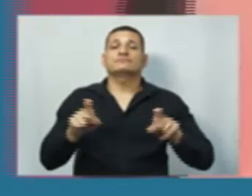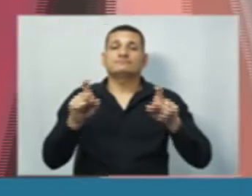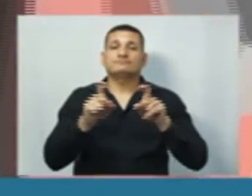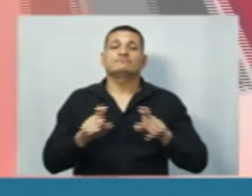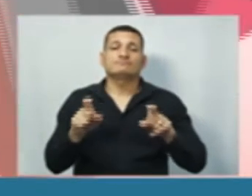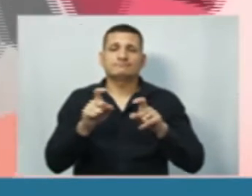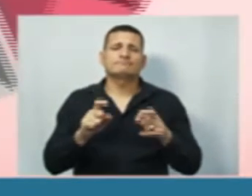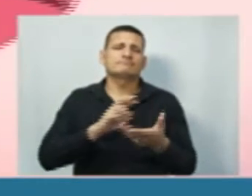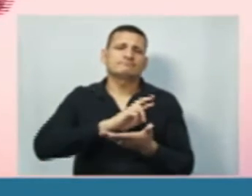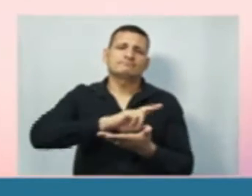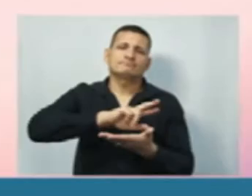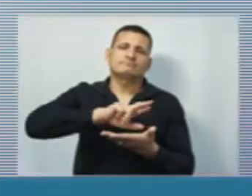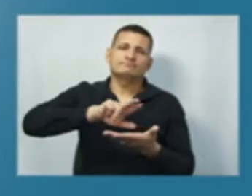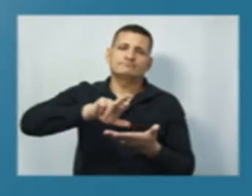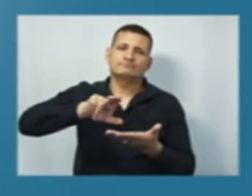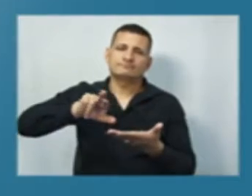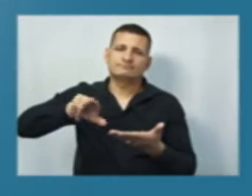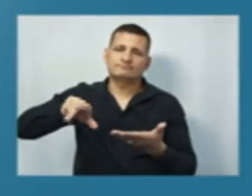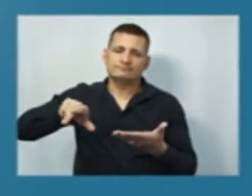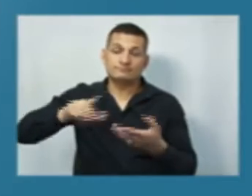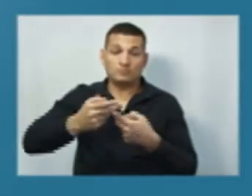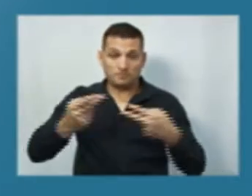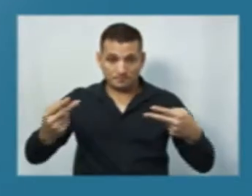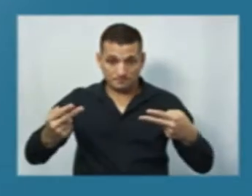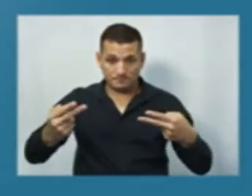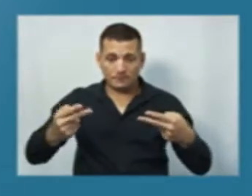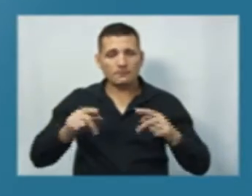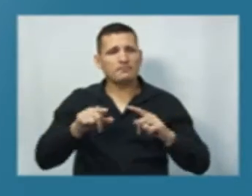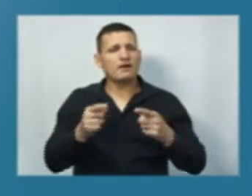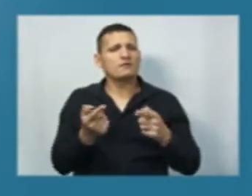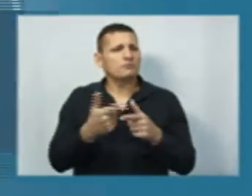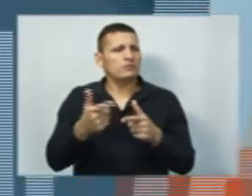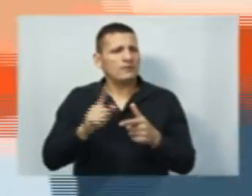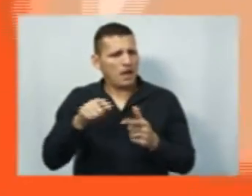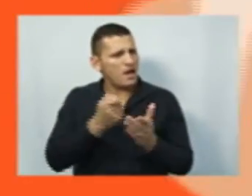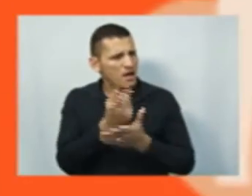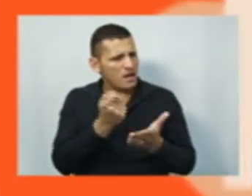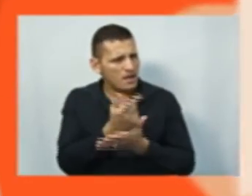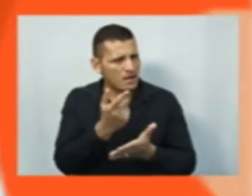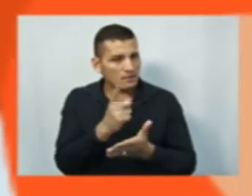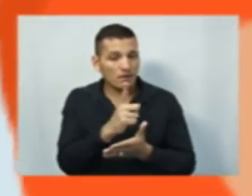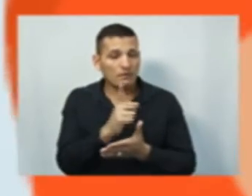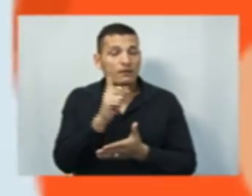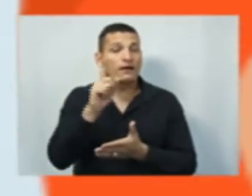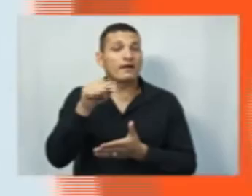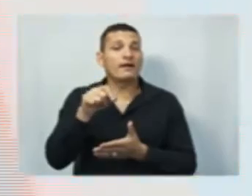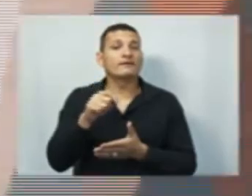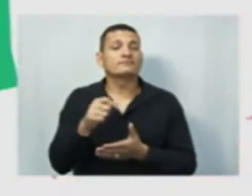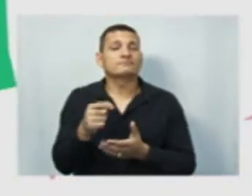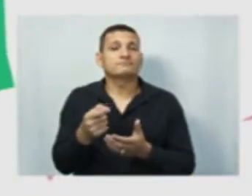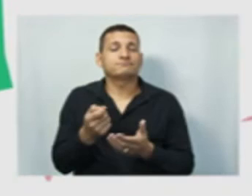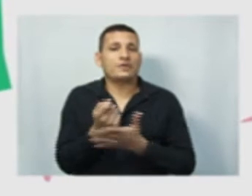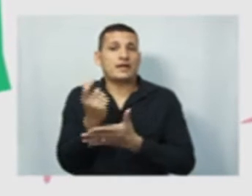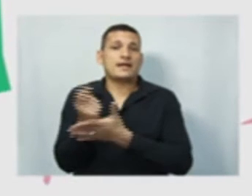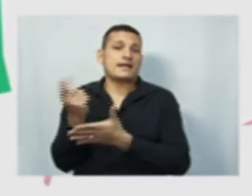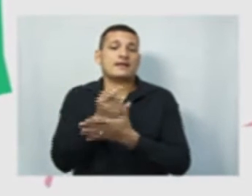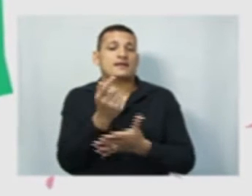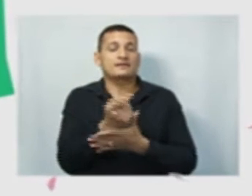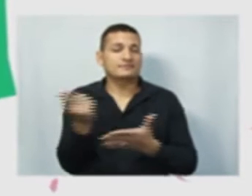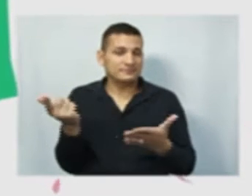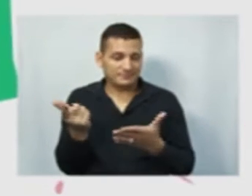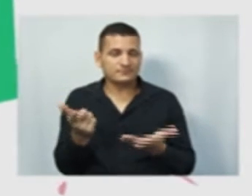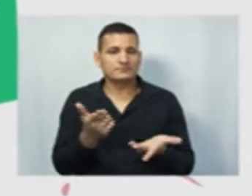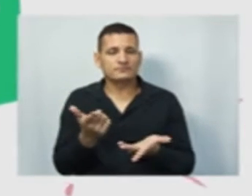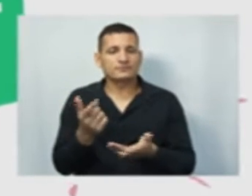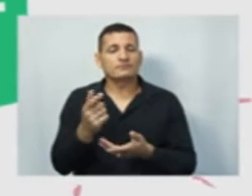infinidade de produtos ilimitados. Mas o problema não está em consumir, está no exagero. Por isso, é